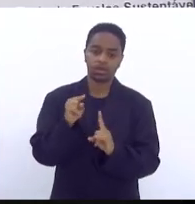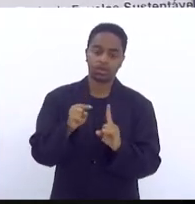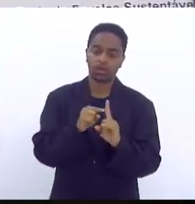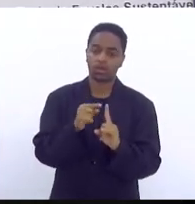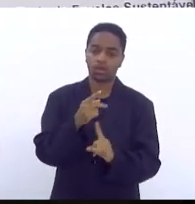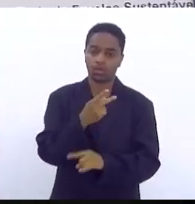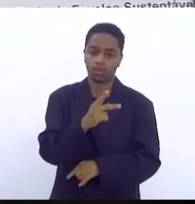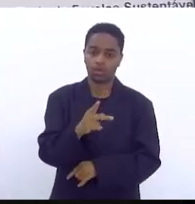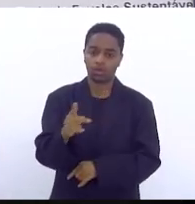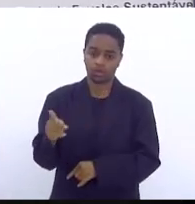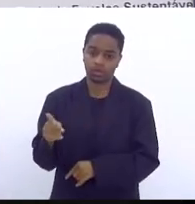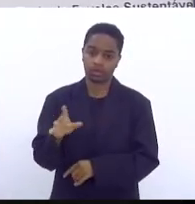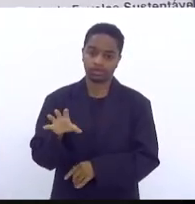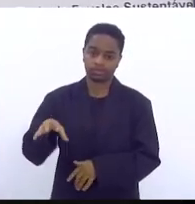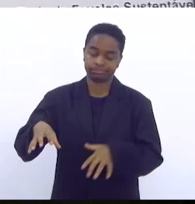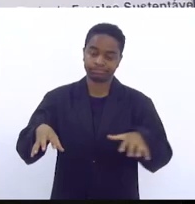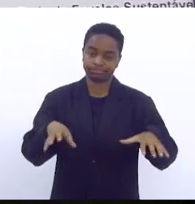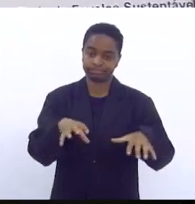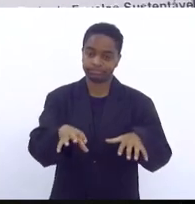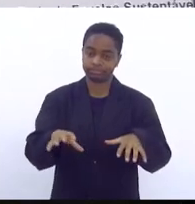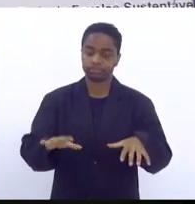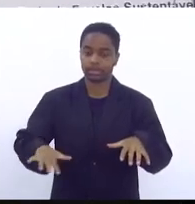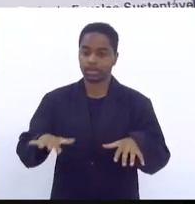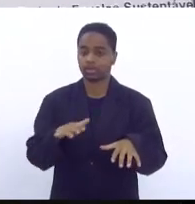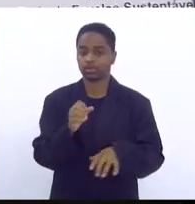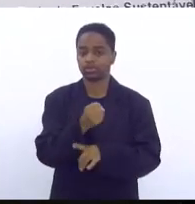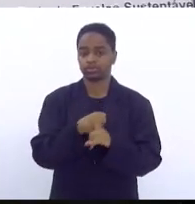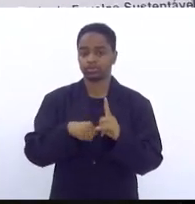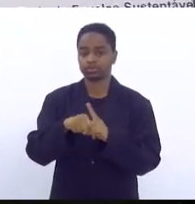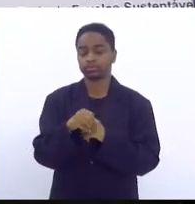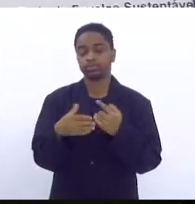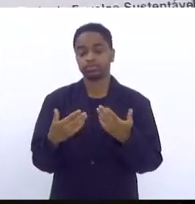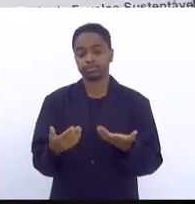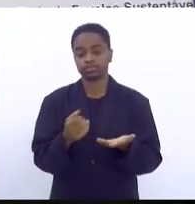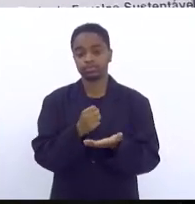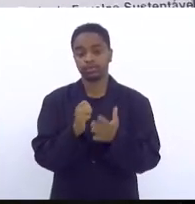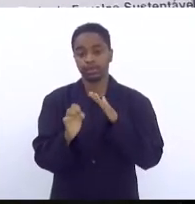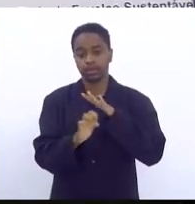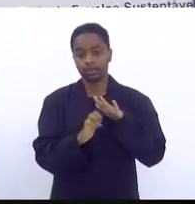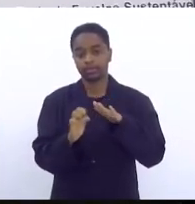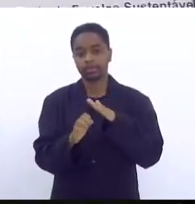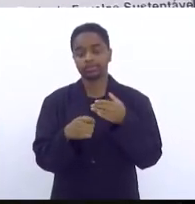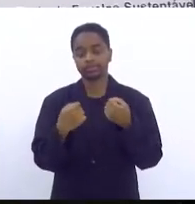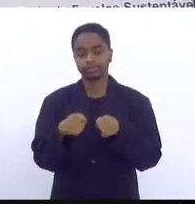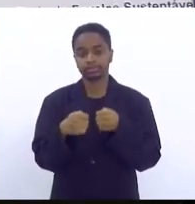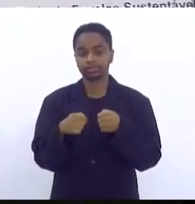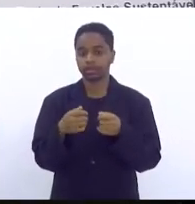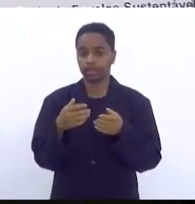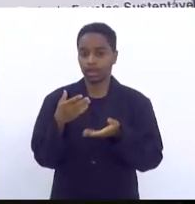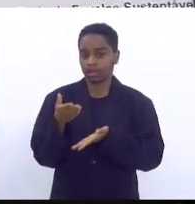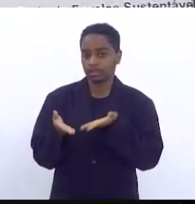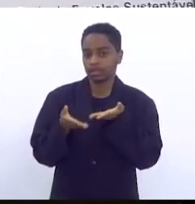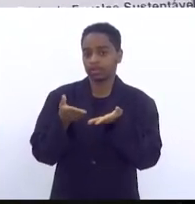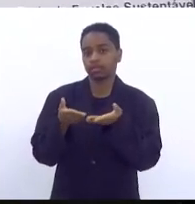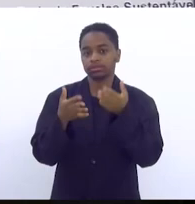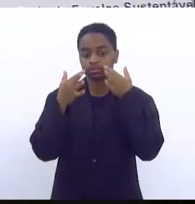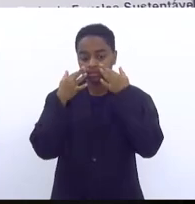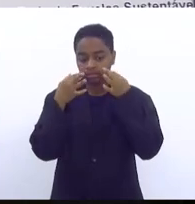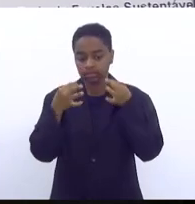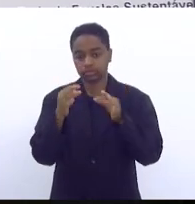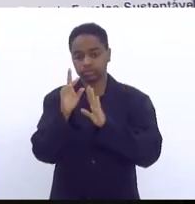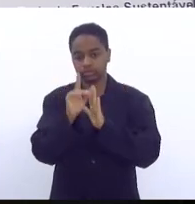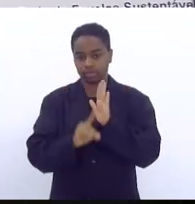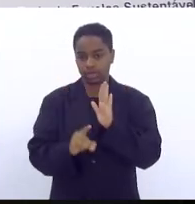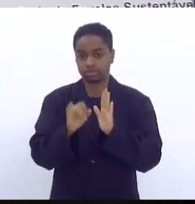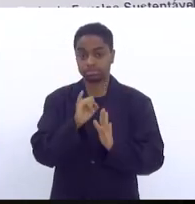por certos setores da sociedade então a concá ela tem que atender o direito estando